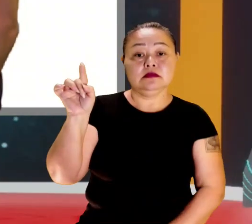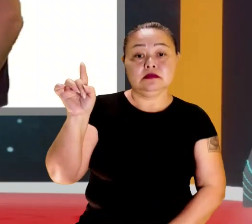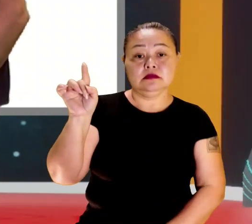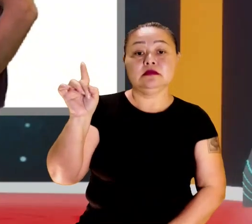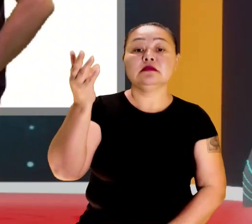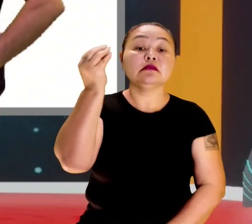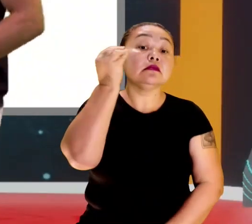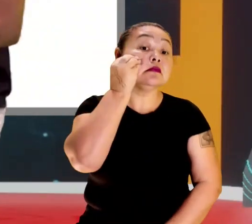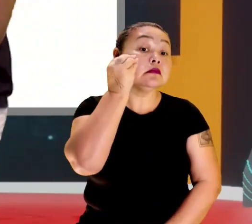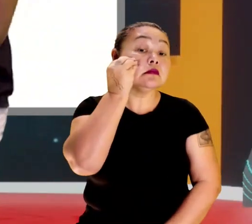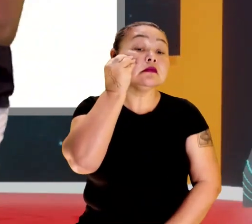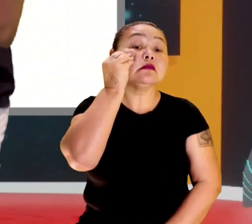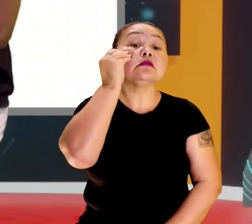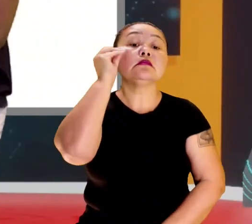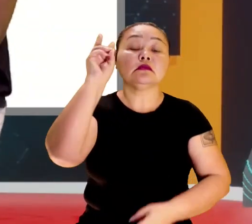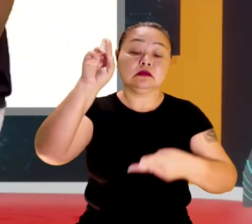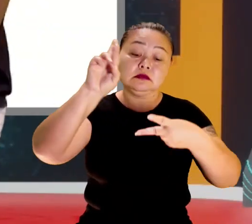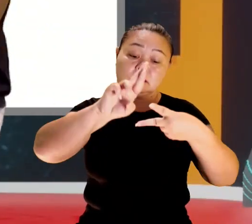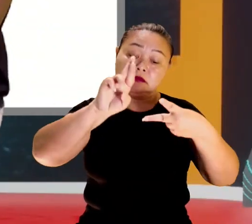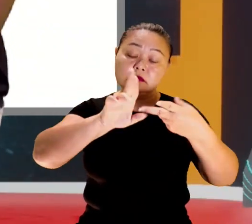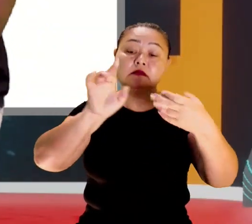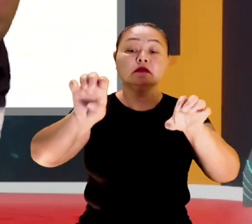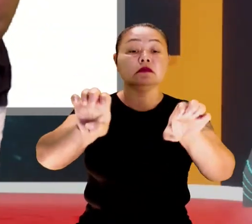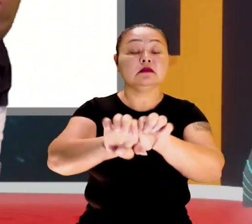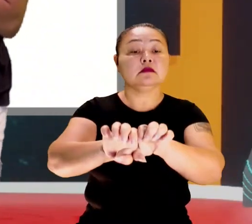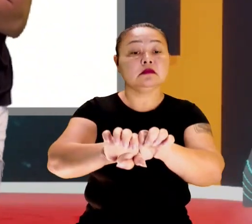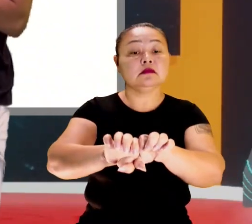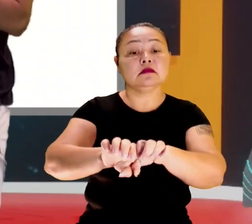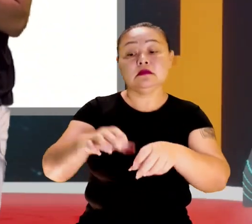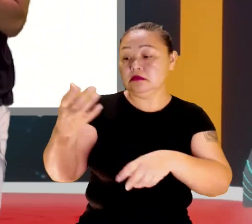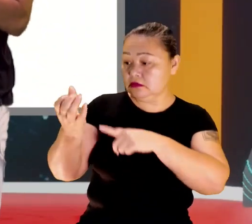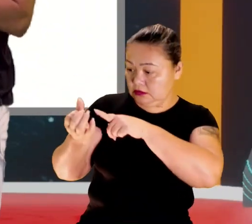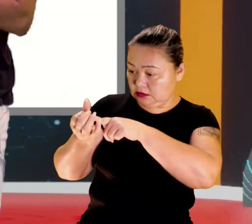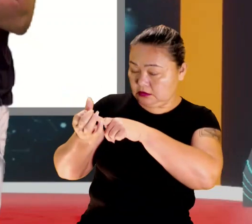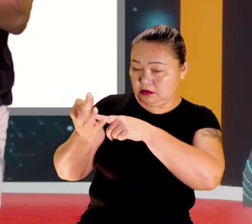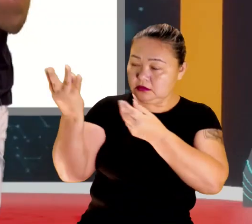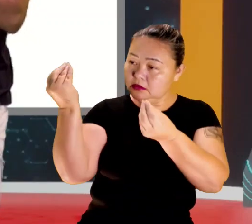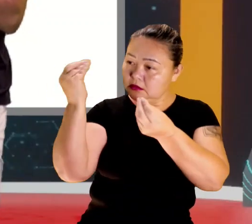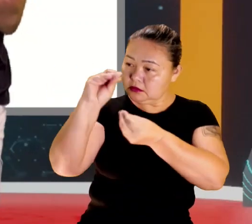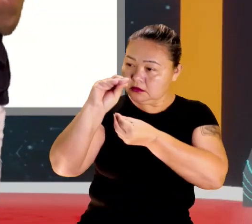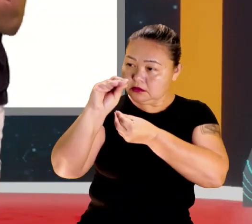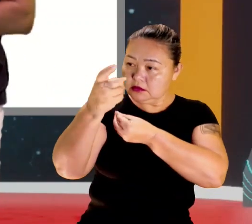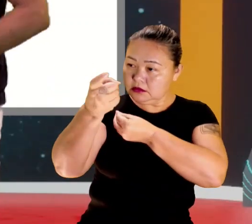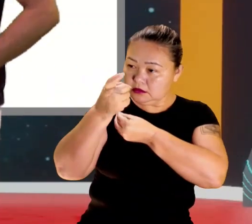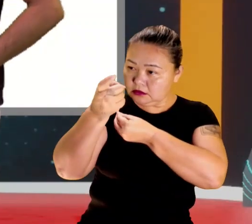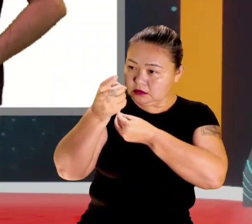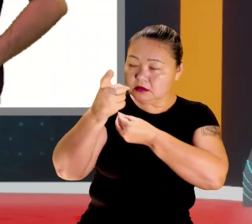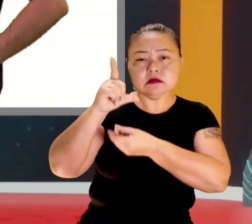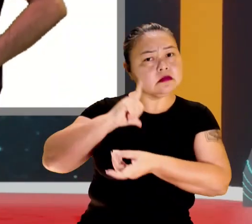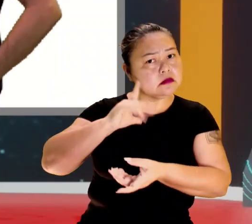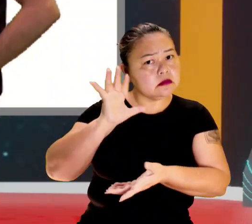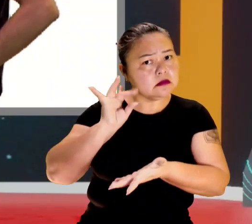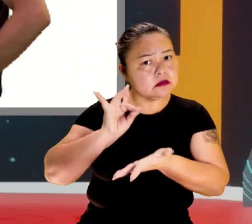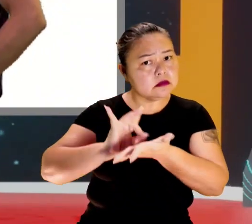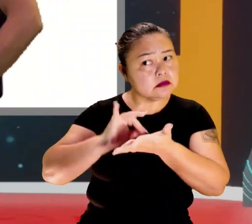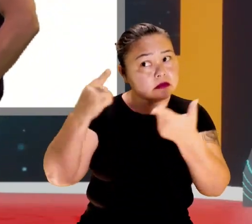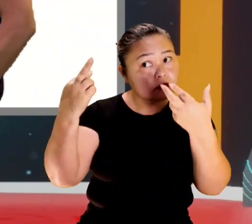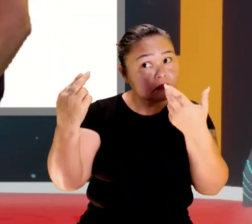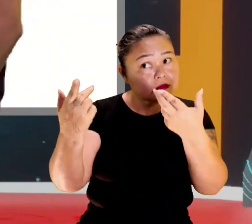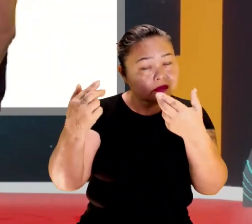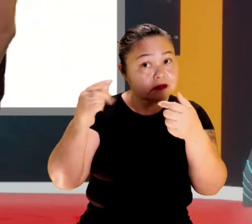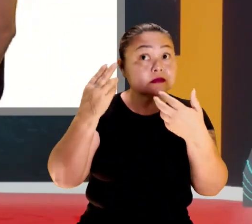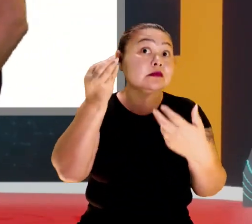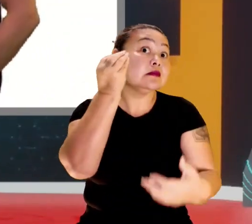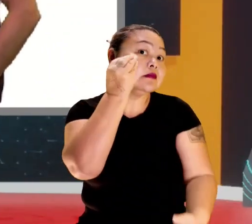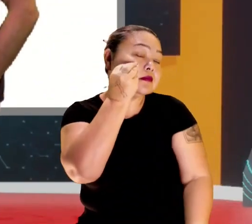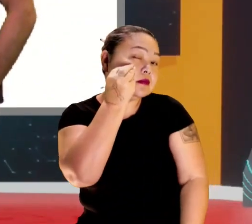verifique se é a raiz da equação. Ou seja, esse 6, se a gente colocar no lugar do x aqui, vai dar certo? Vamos ver. Precisamos ver?